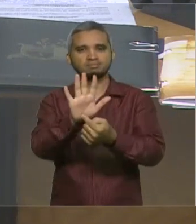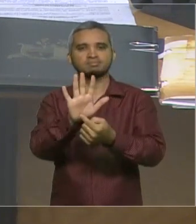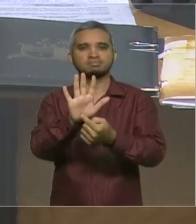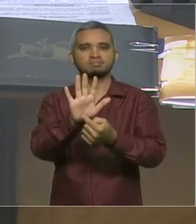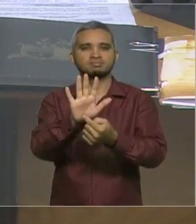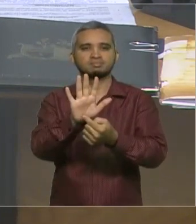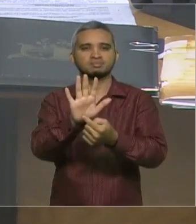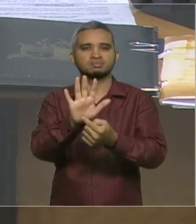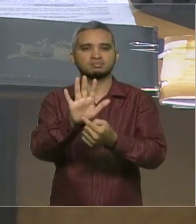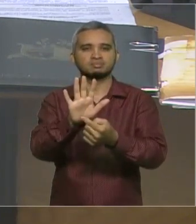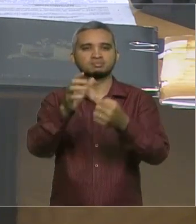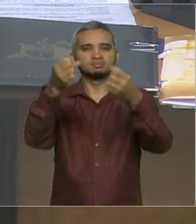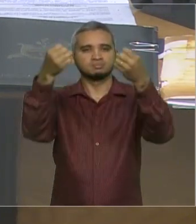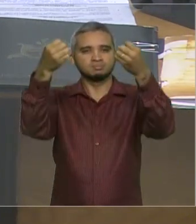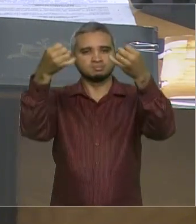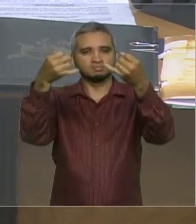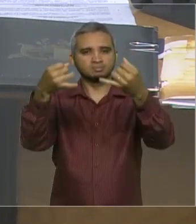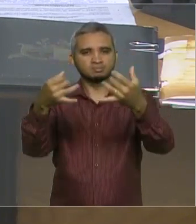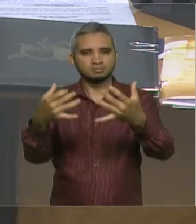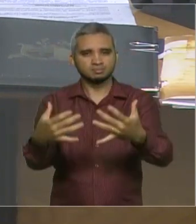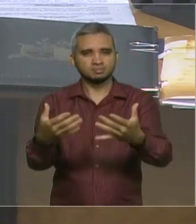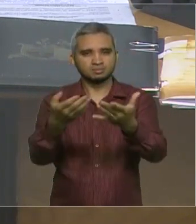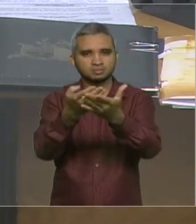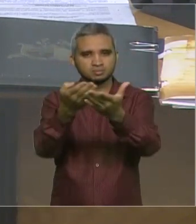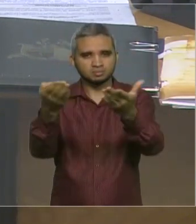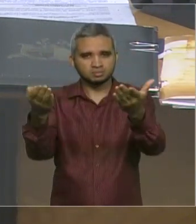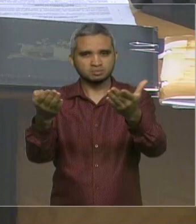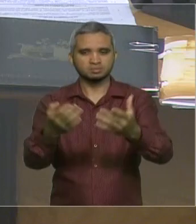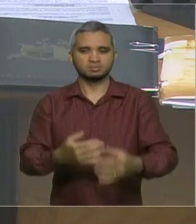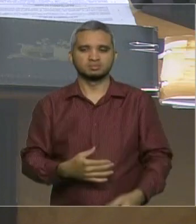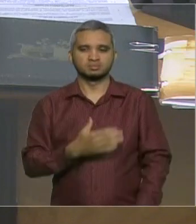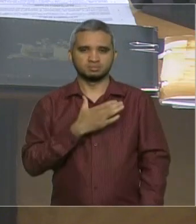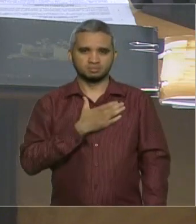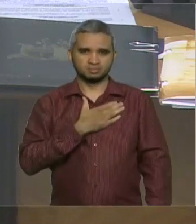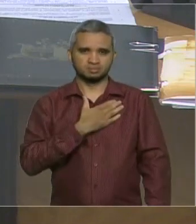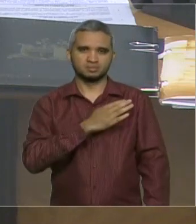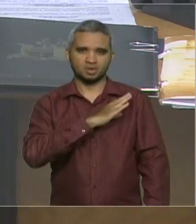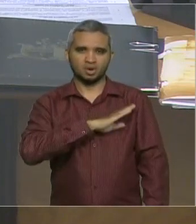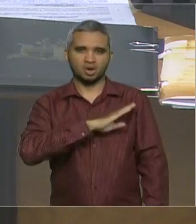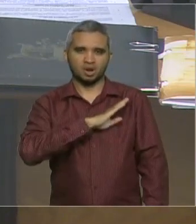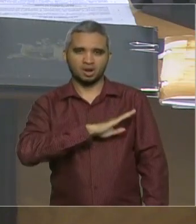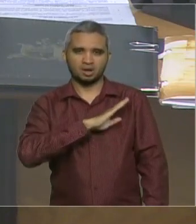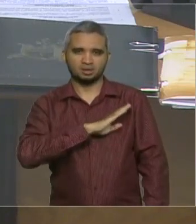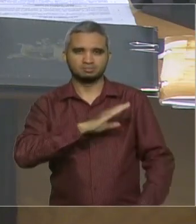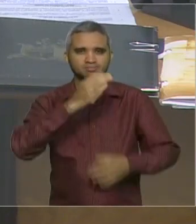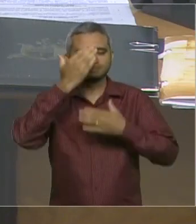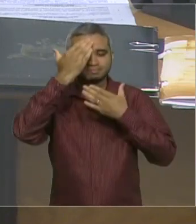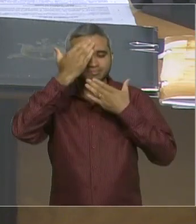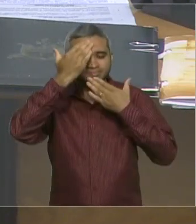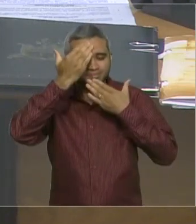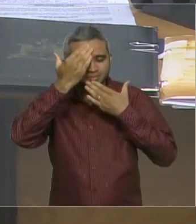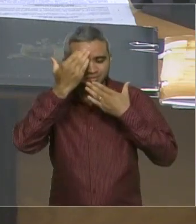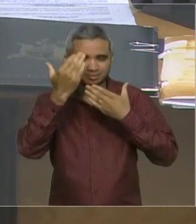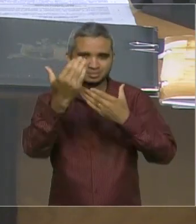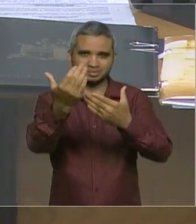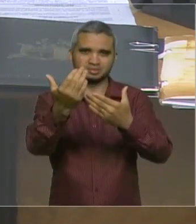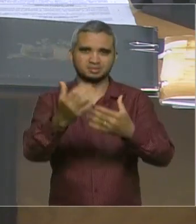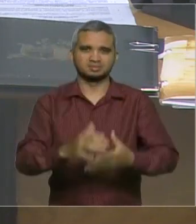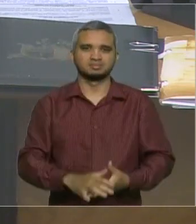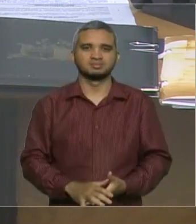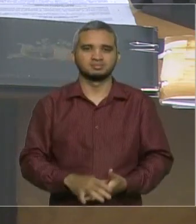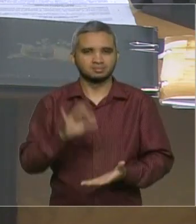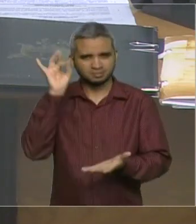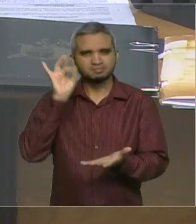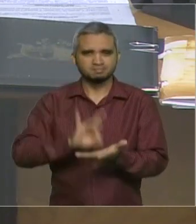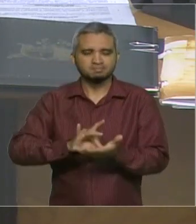um de vocês, meus colegas, o muito obrigado. O muito obrigado pelas